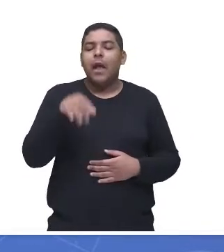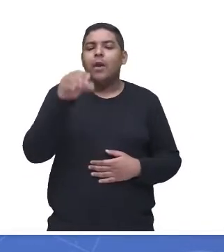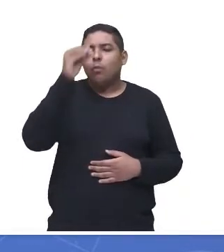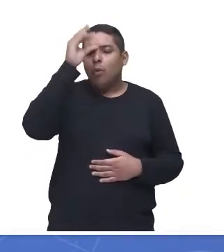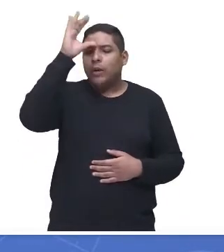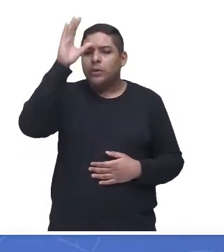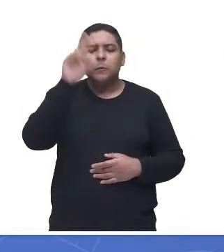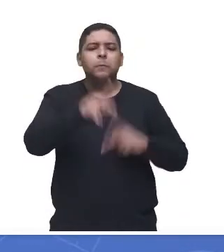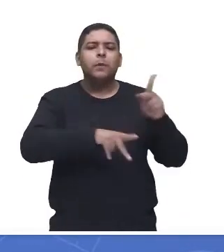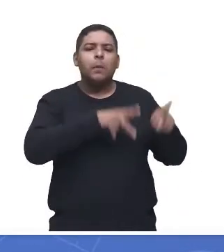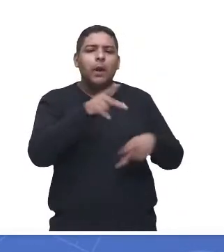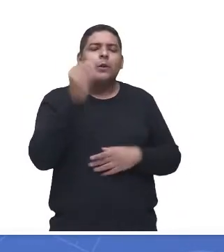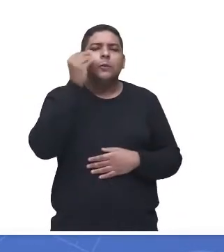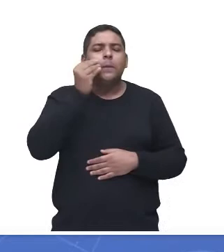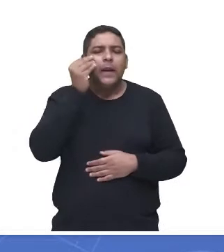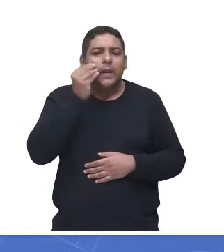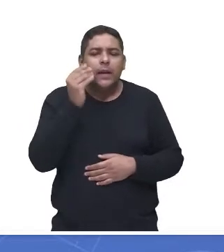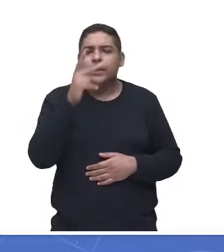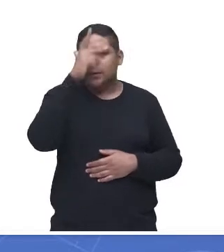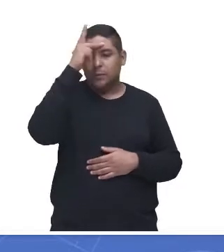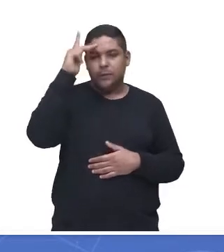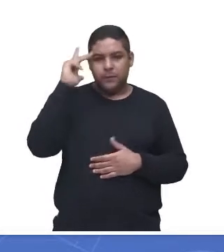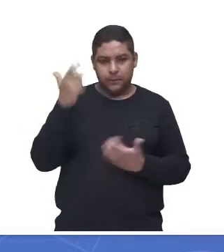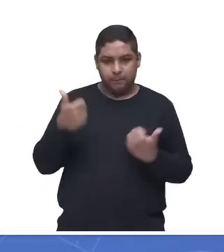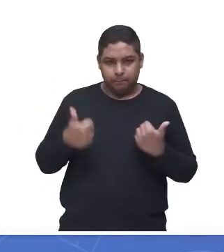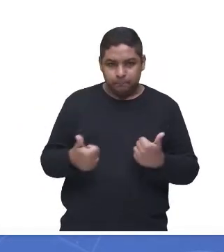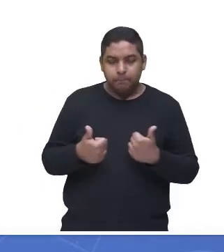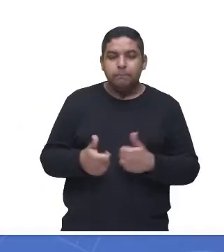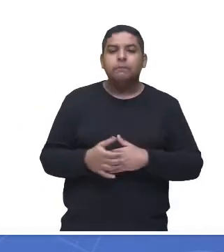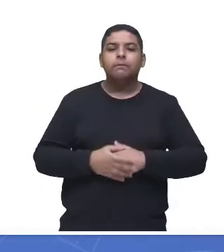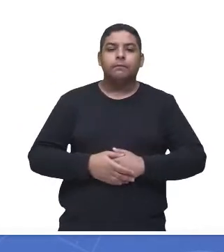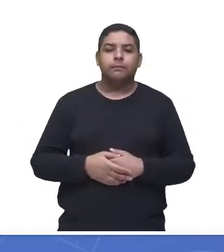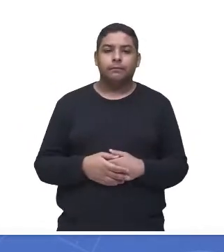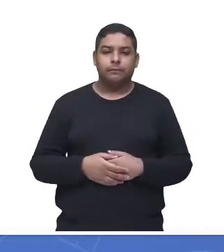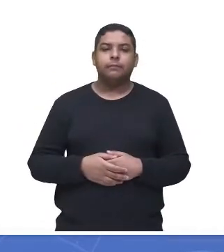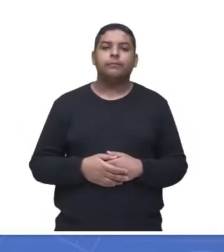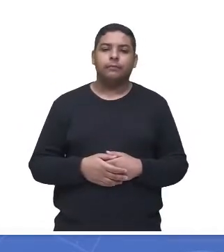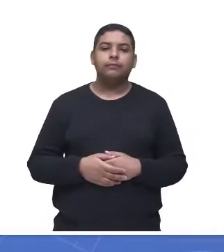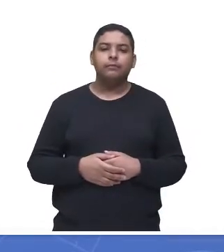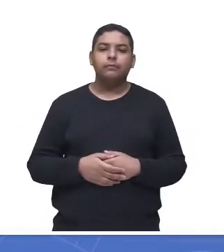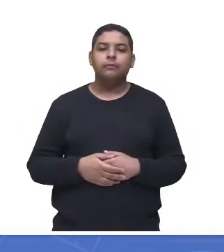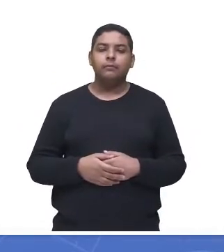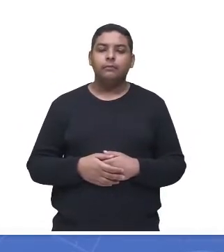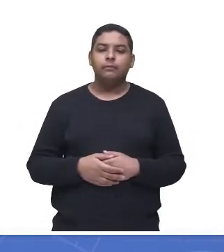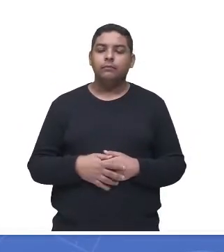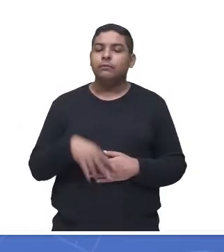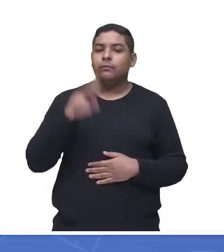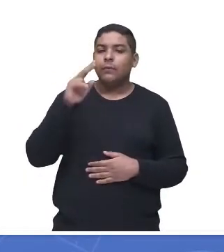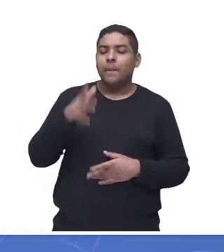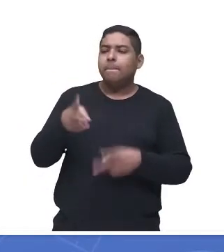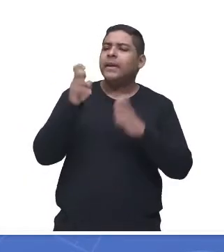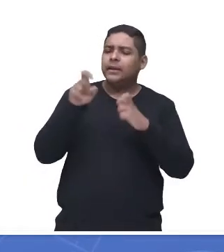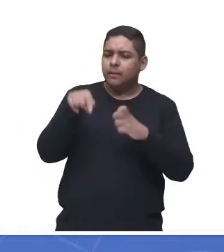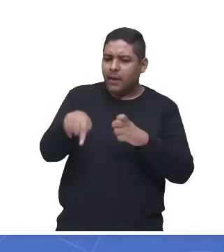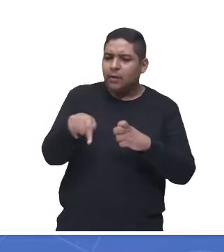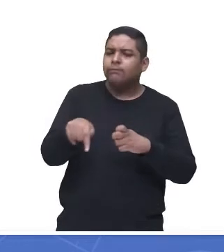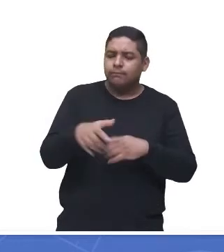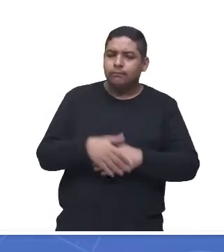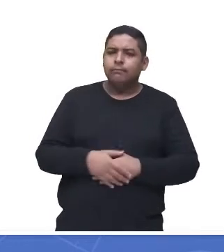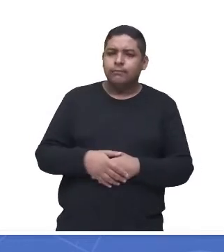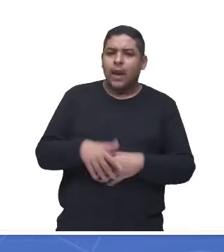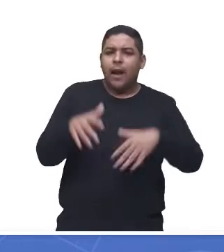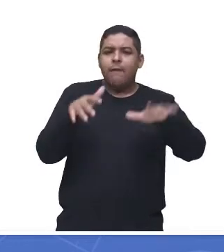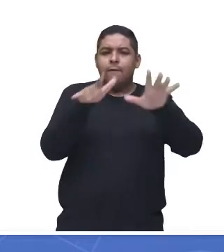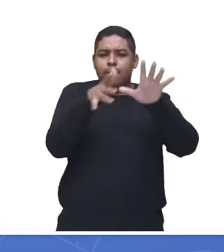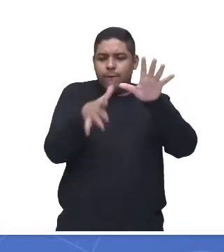adquirido através da experiência das pessoas, né? Que viram que aquele chá, aquela folha lá, ela serve para ajudar